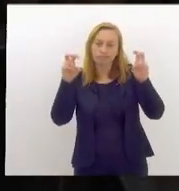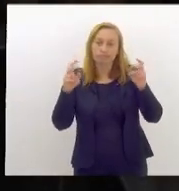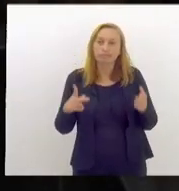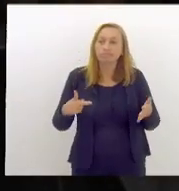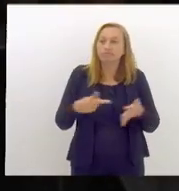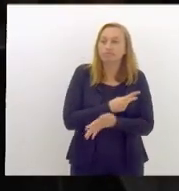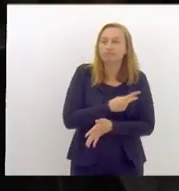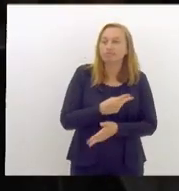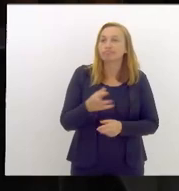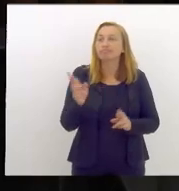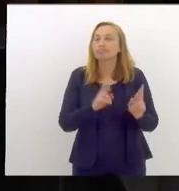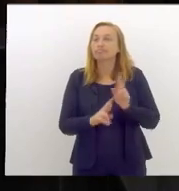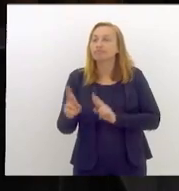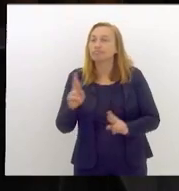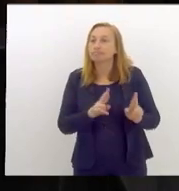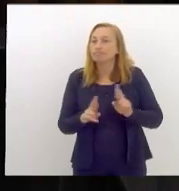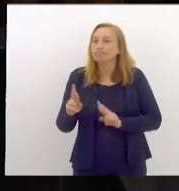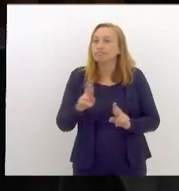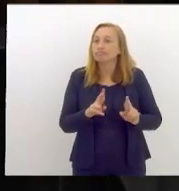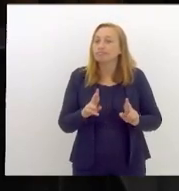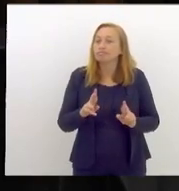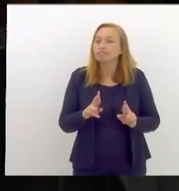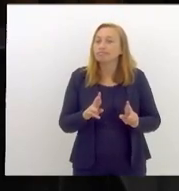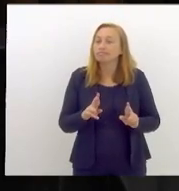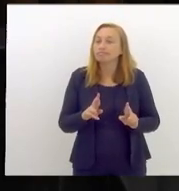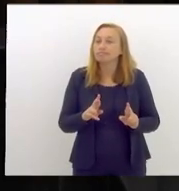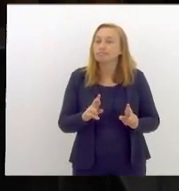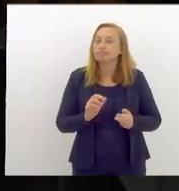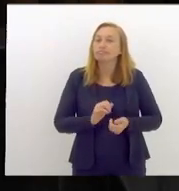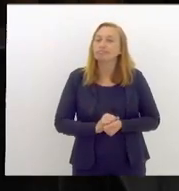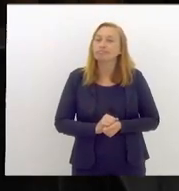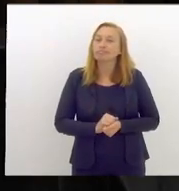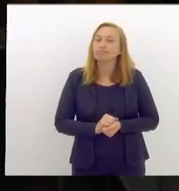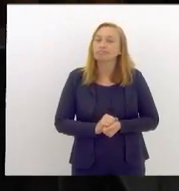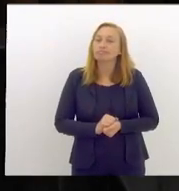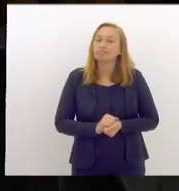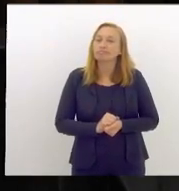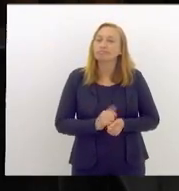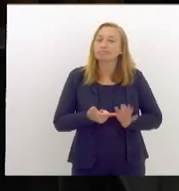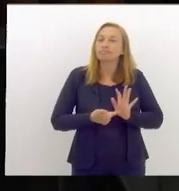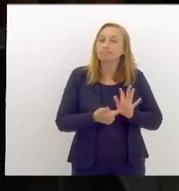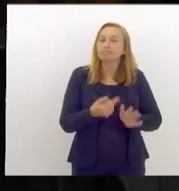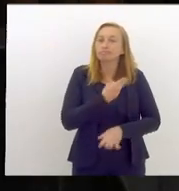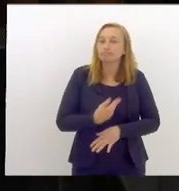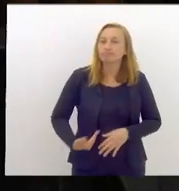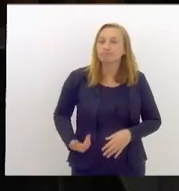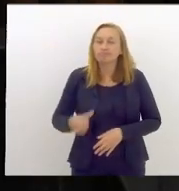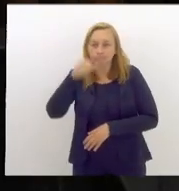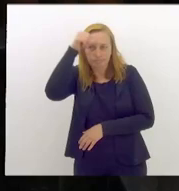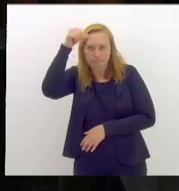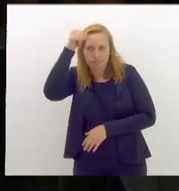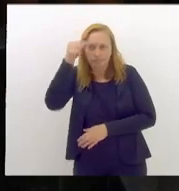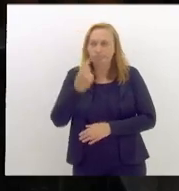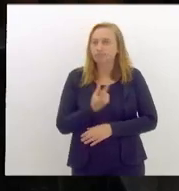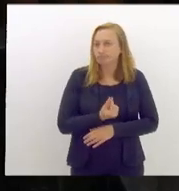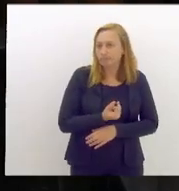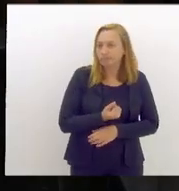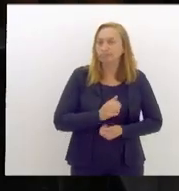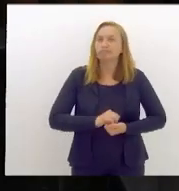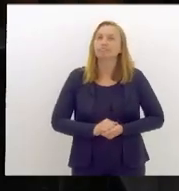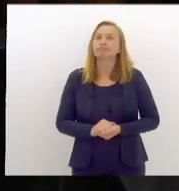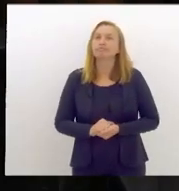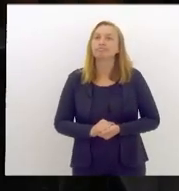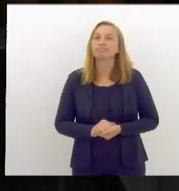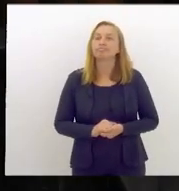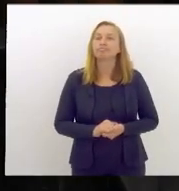aconteceu relacionado austeridade imposta pelo Governador Cláudio Castro que diz respeito as contas